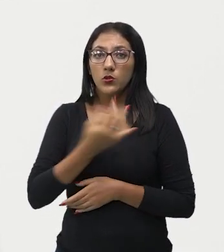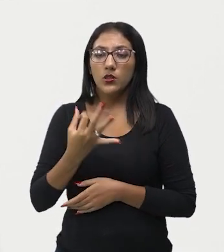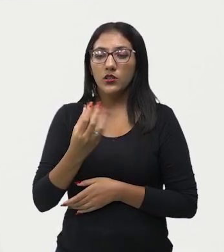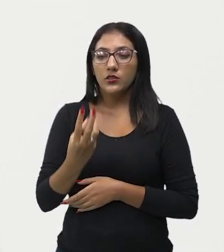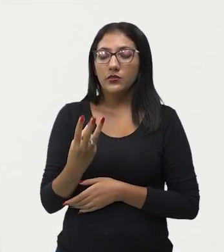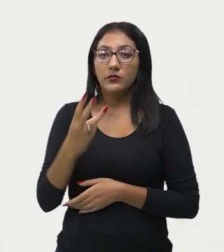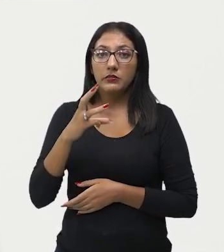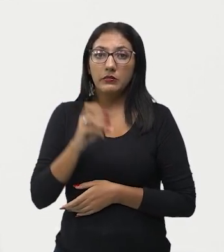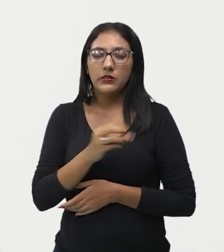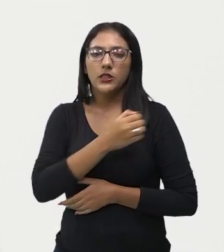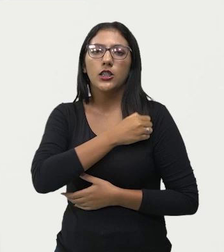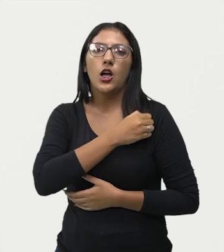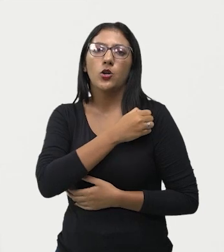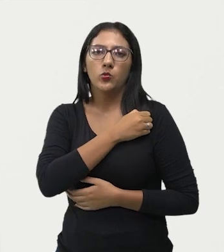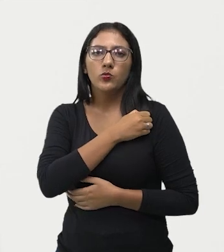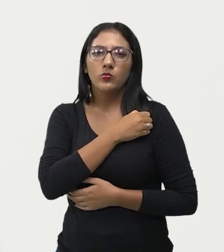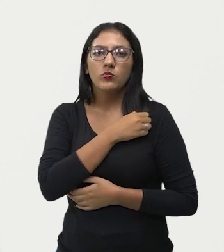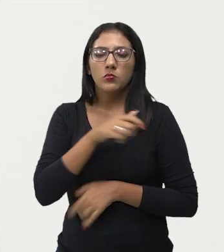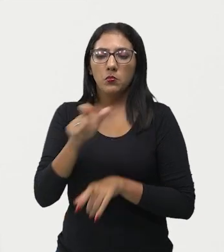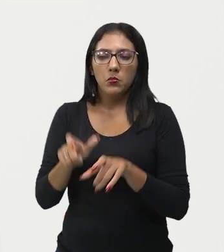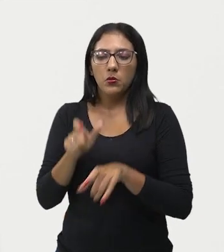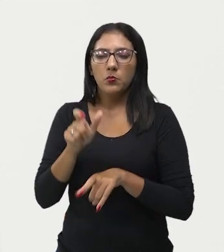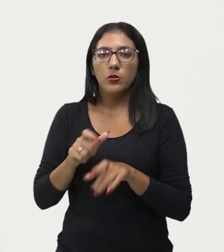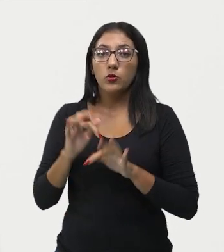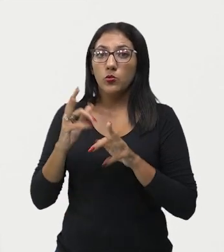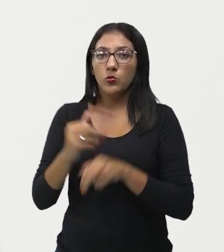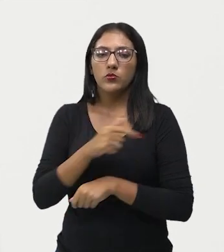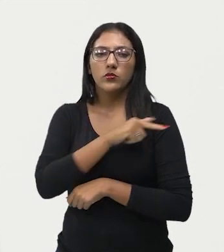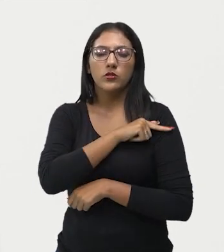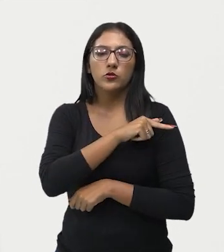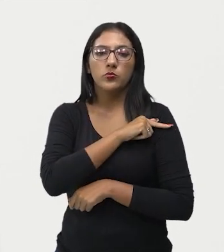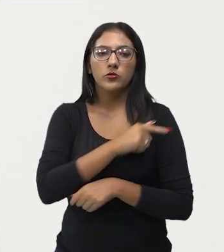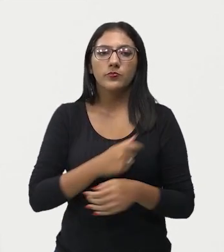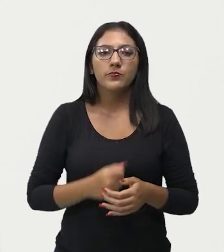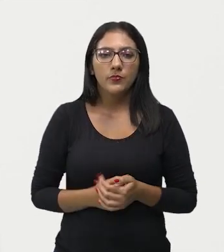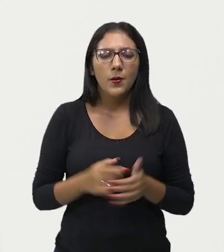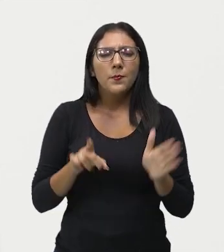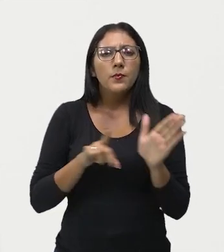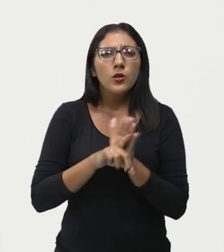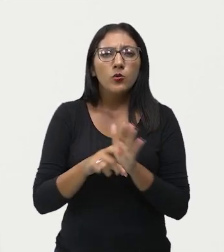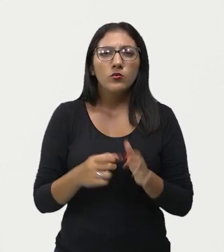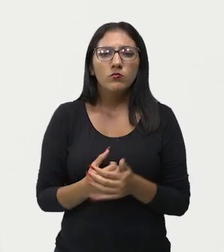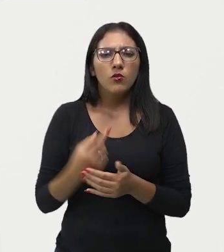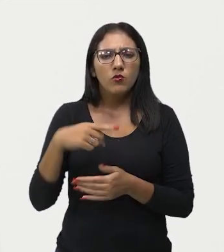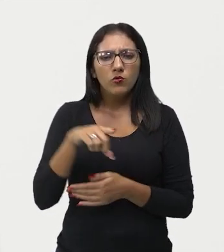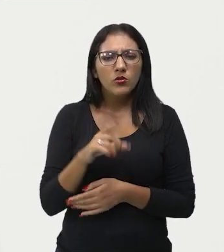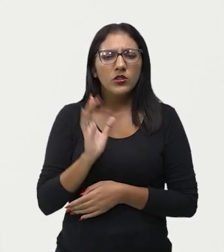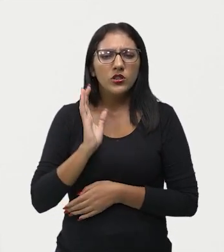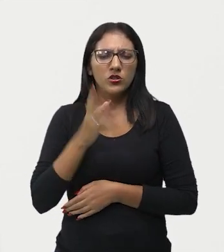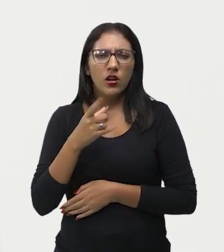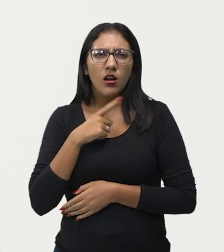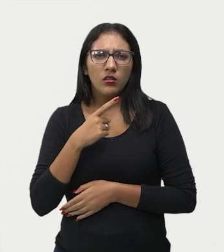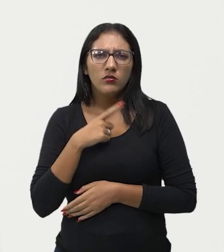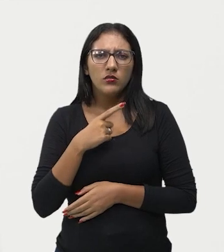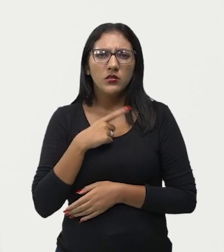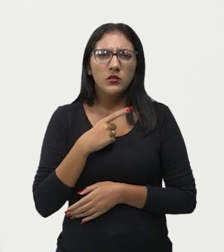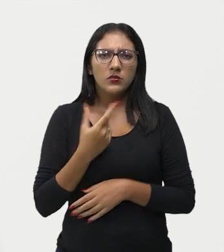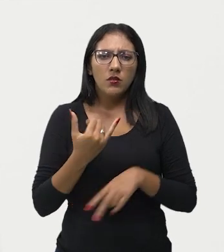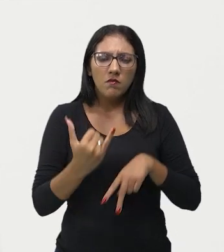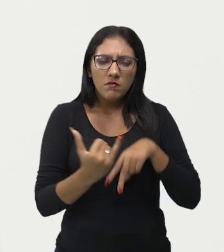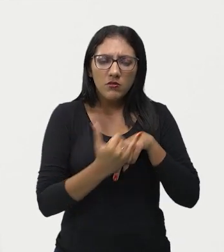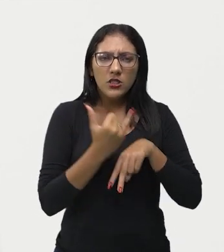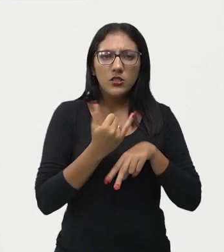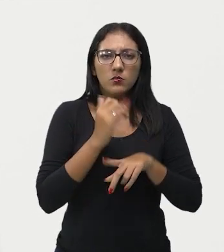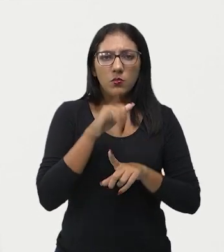do 7º ano. Olha a pergunta. Você já sofreu bullying através de meios eletrônicos e